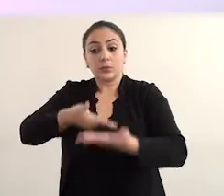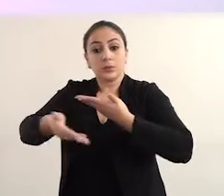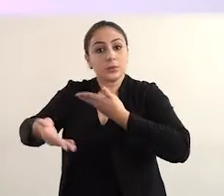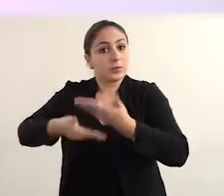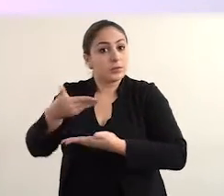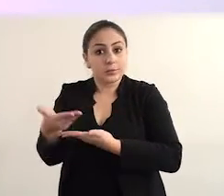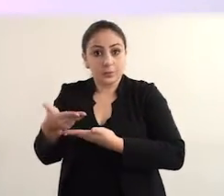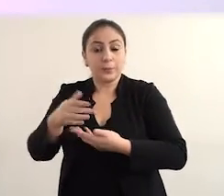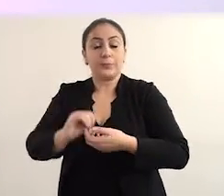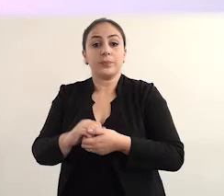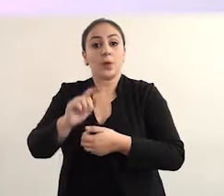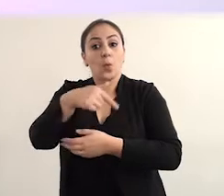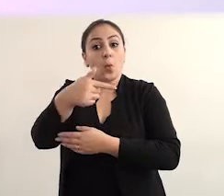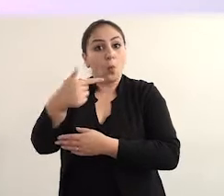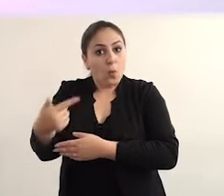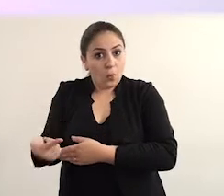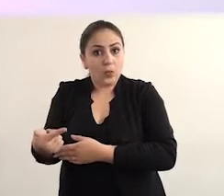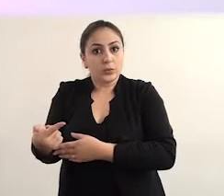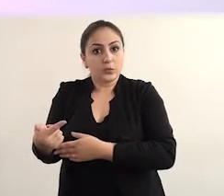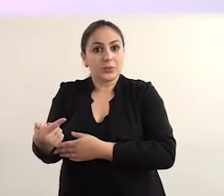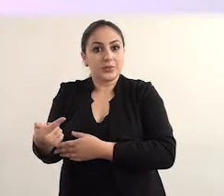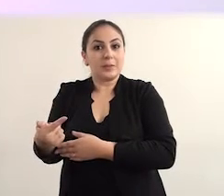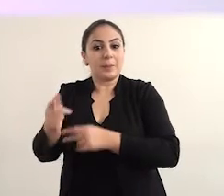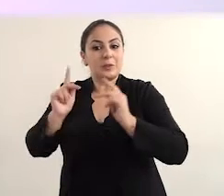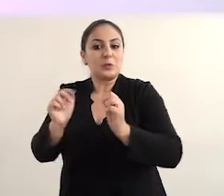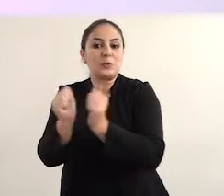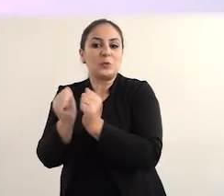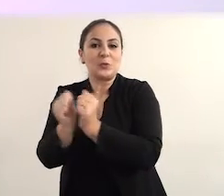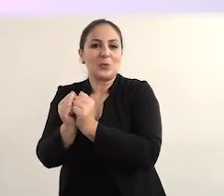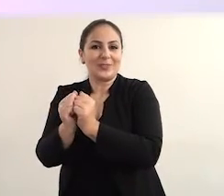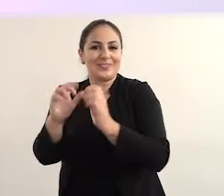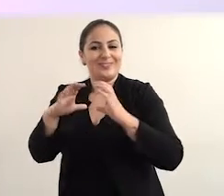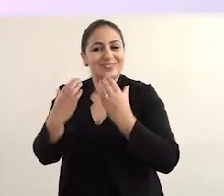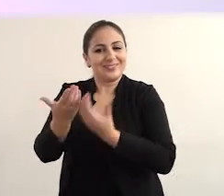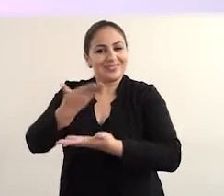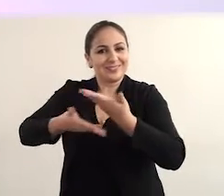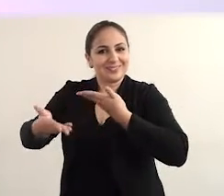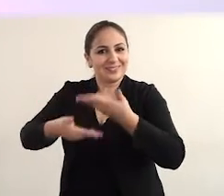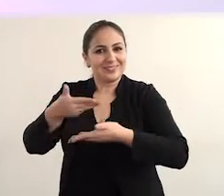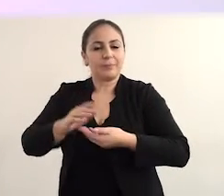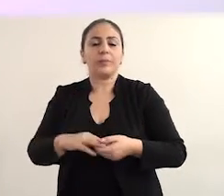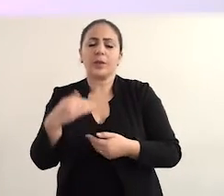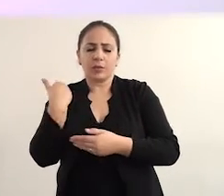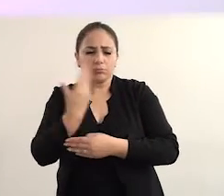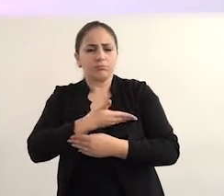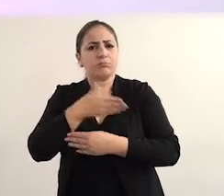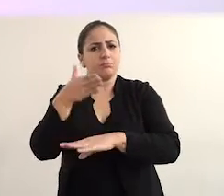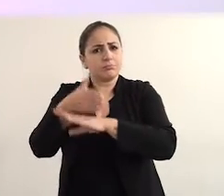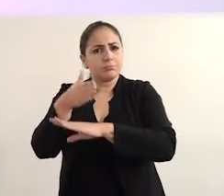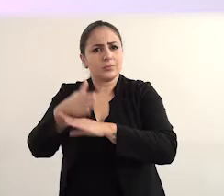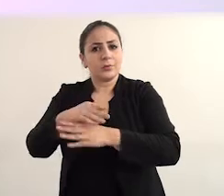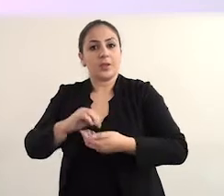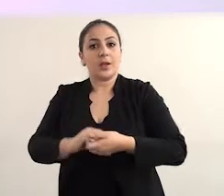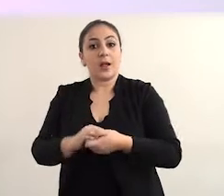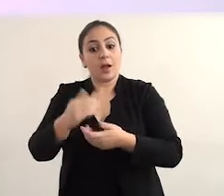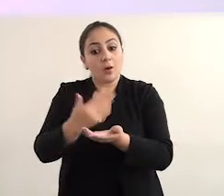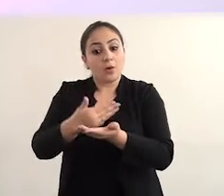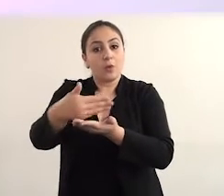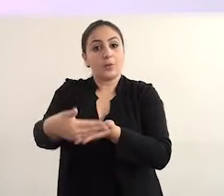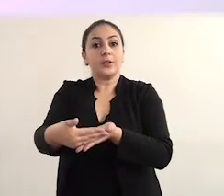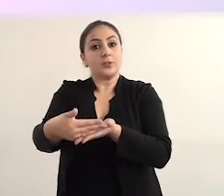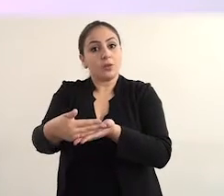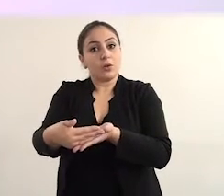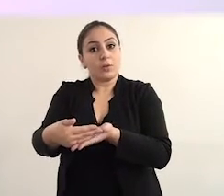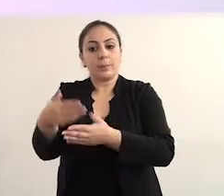interação, com outros, com os seus pares. E a gente assim fez. A gente, então, passou a inserir ela